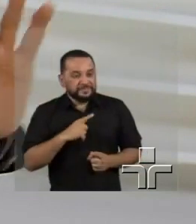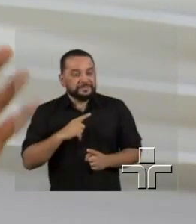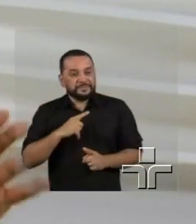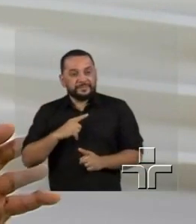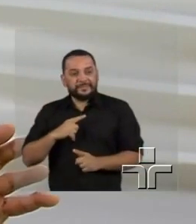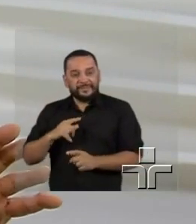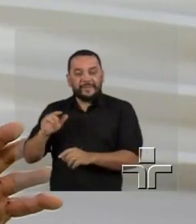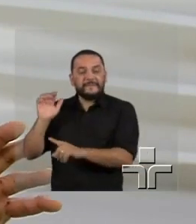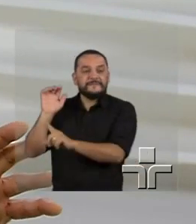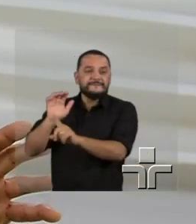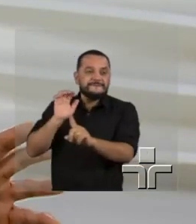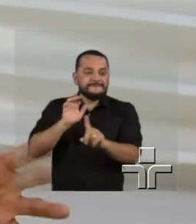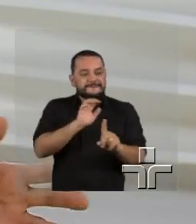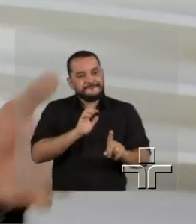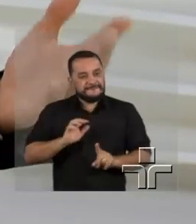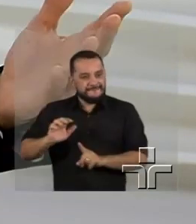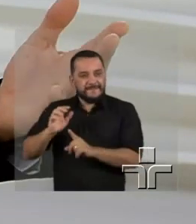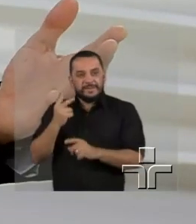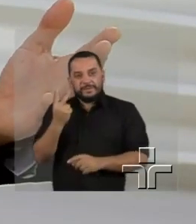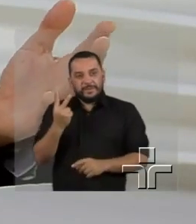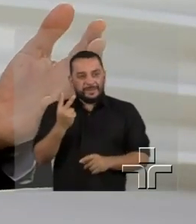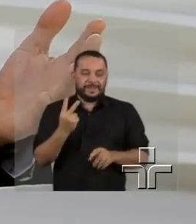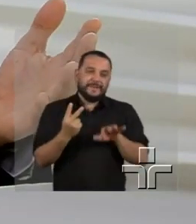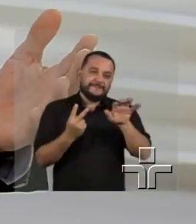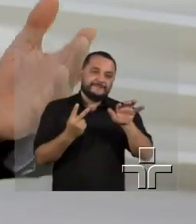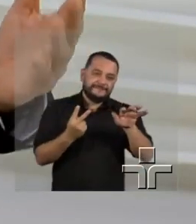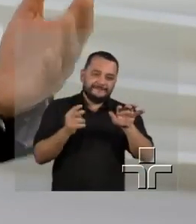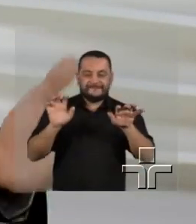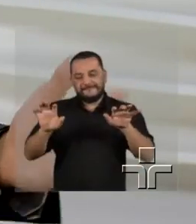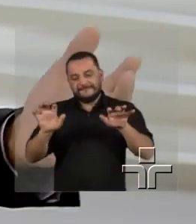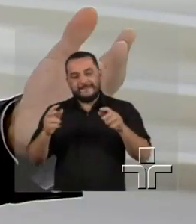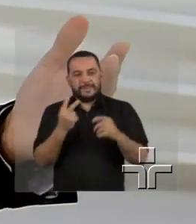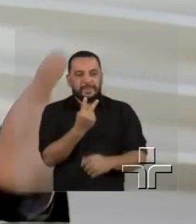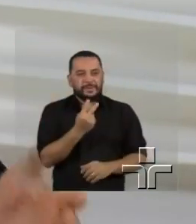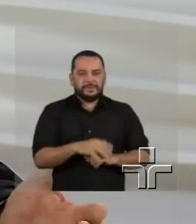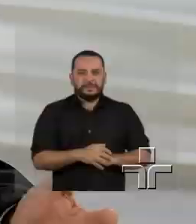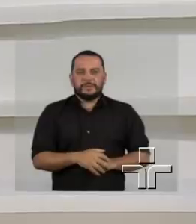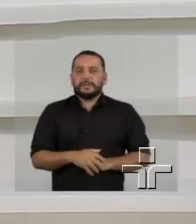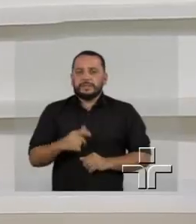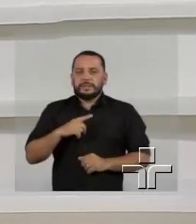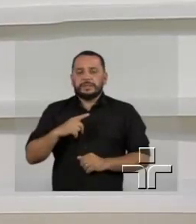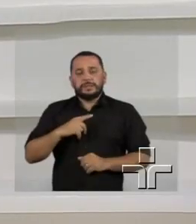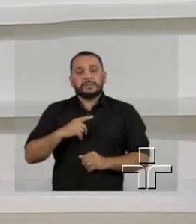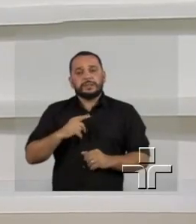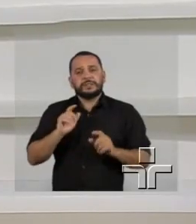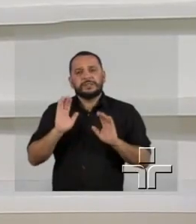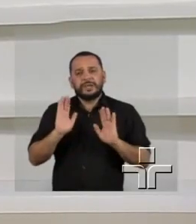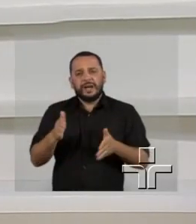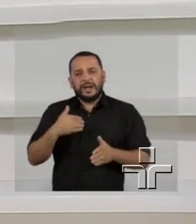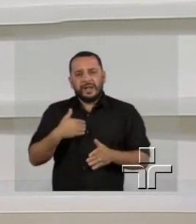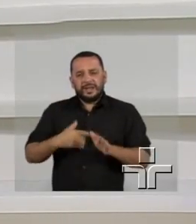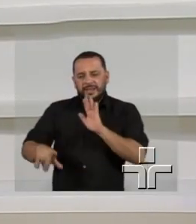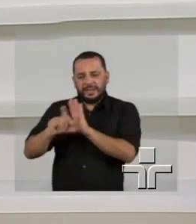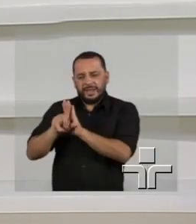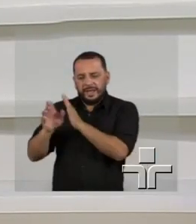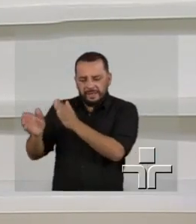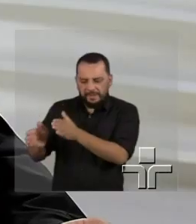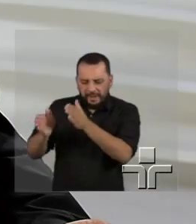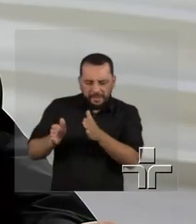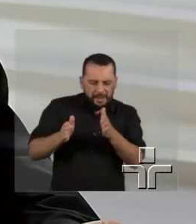comportamento do ministro Sérgio Moro e do procurador Deltan Dallagnol? Olha, eu vou ser sincero que eu não li